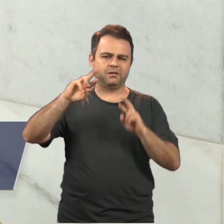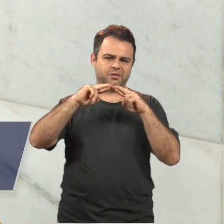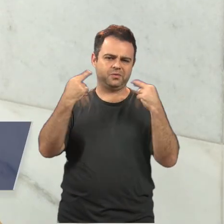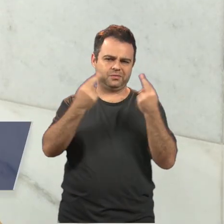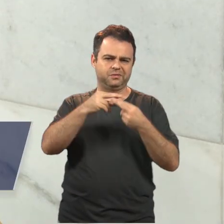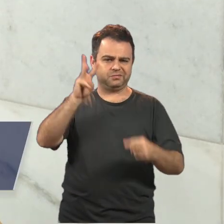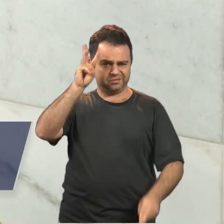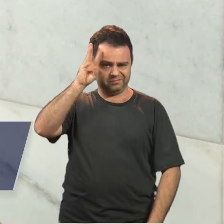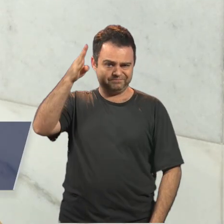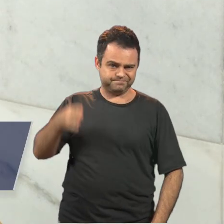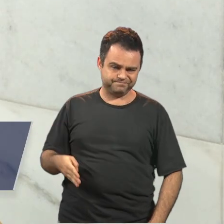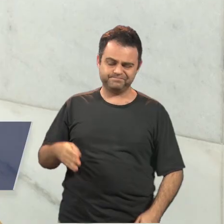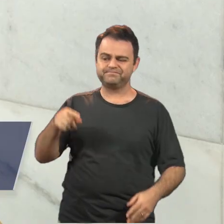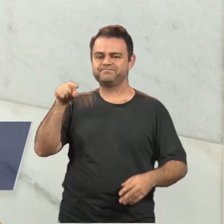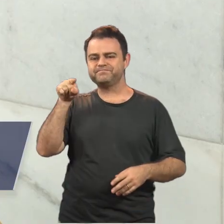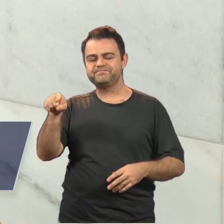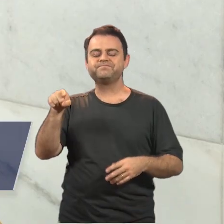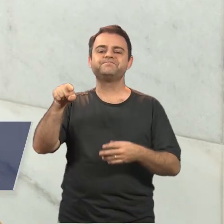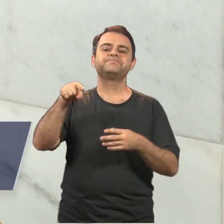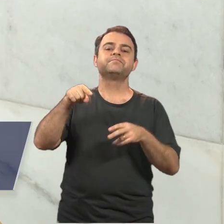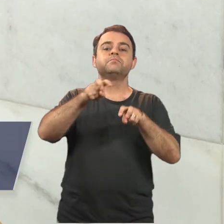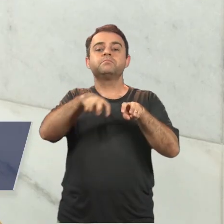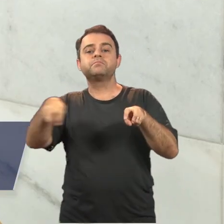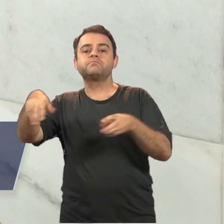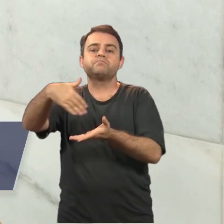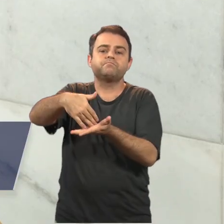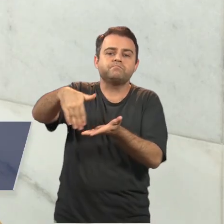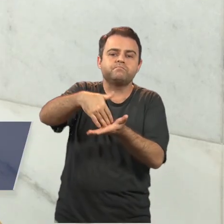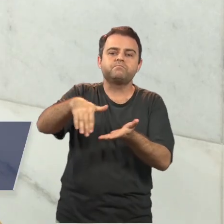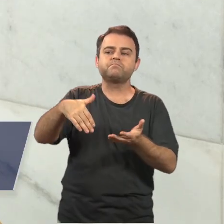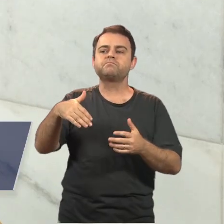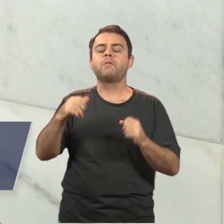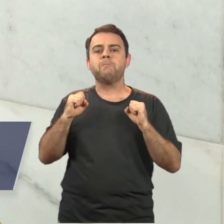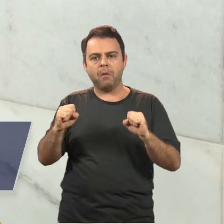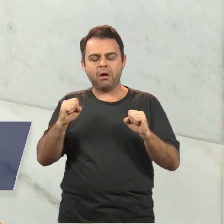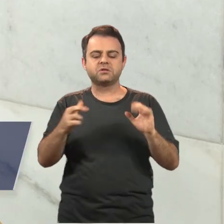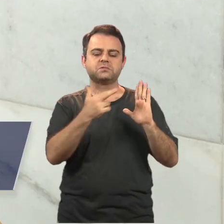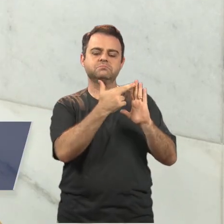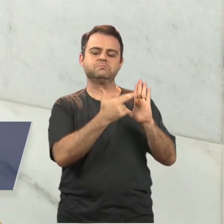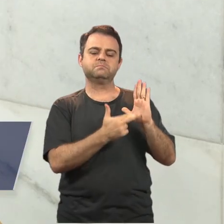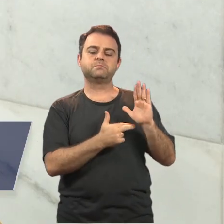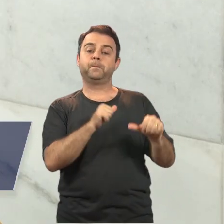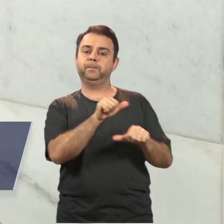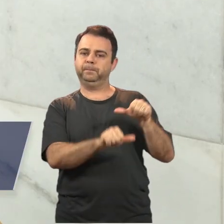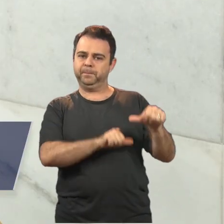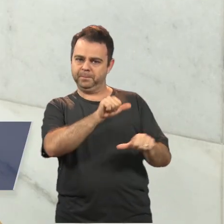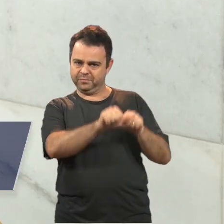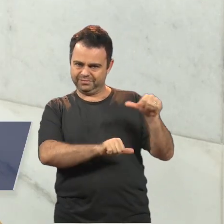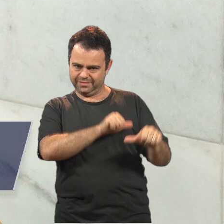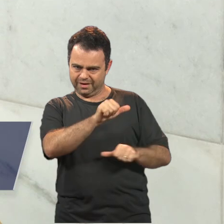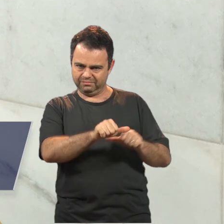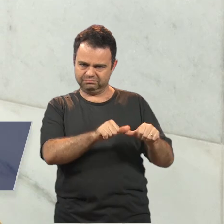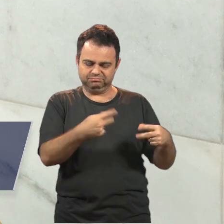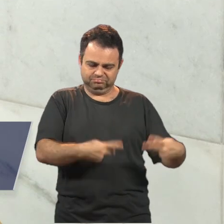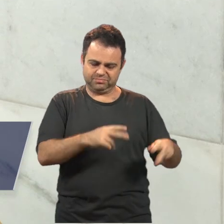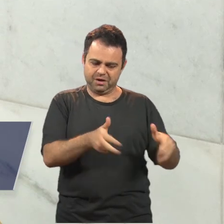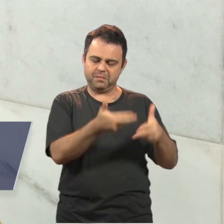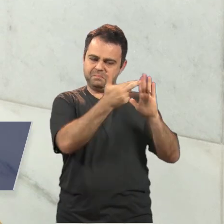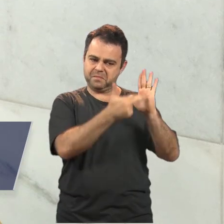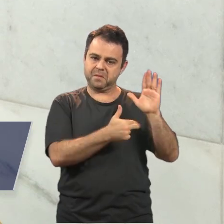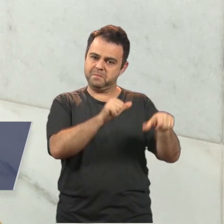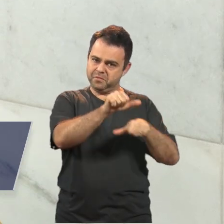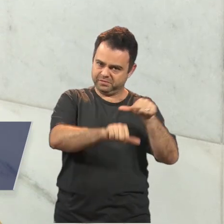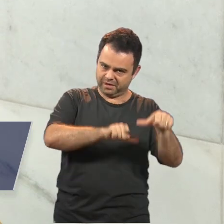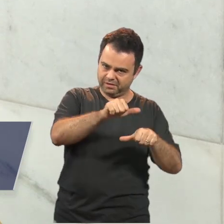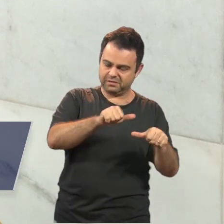no regimento interno, né, nos projetos que tem que passar aqui pela Câmara toda. Existem algumas divergências em relação à interpretação do regimento, né?